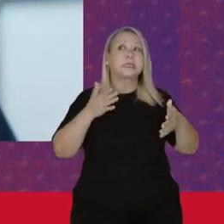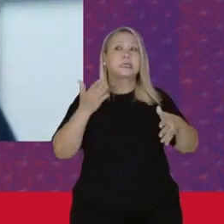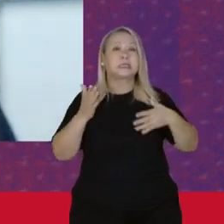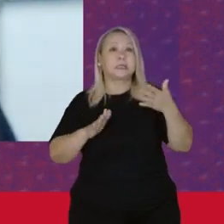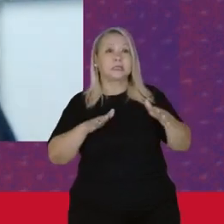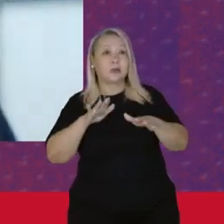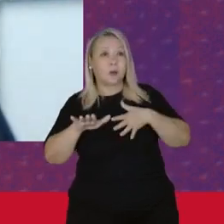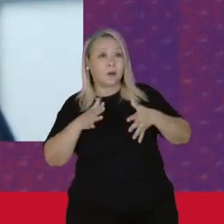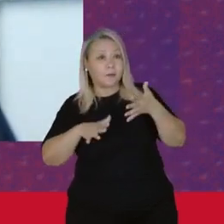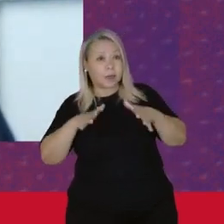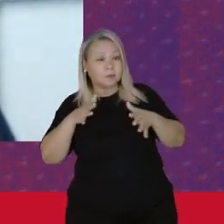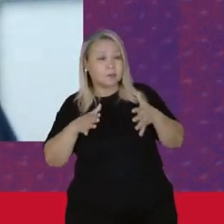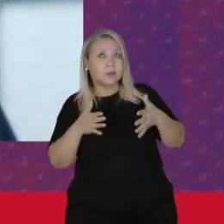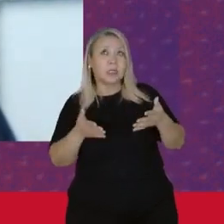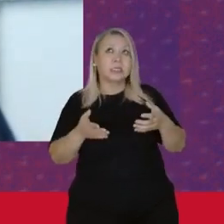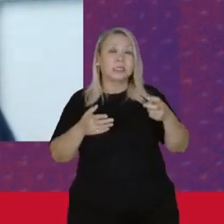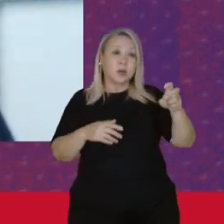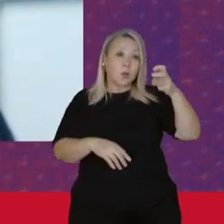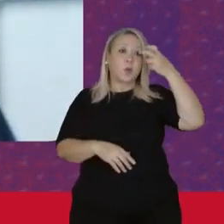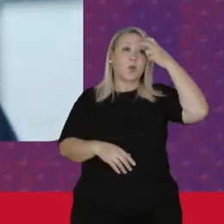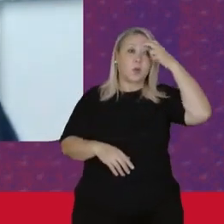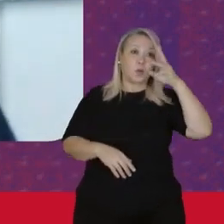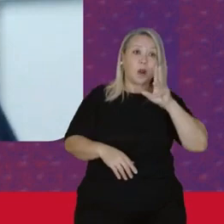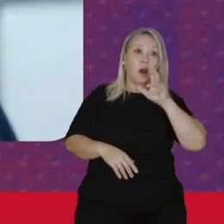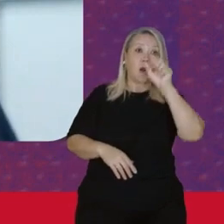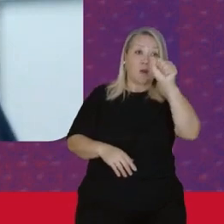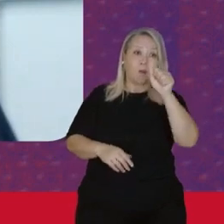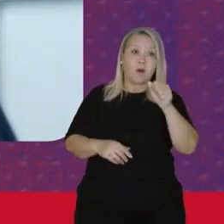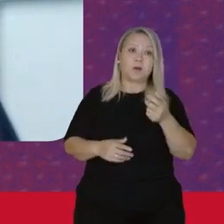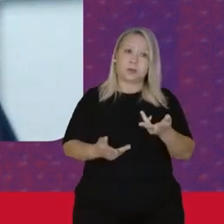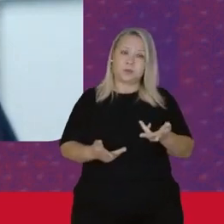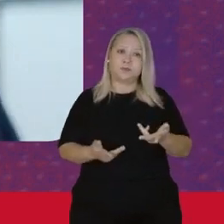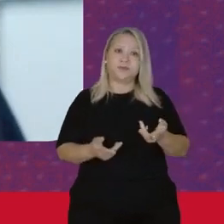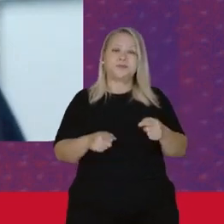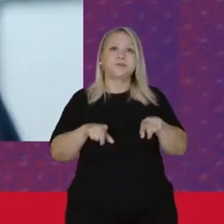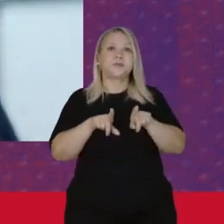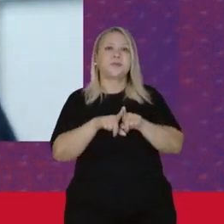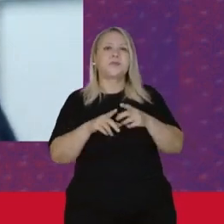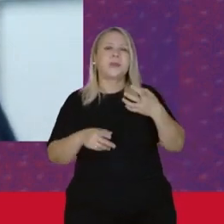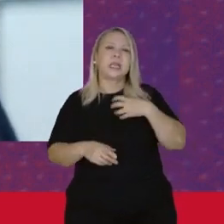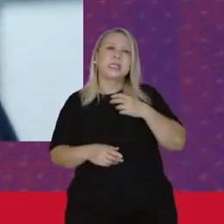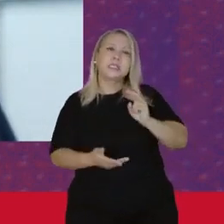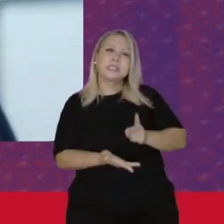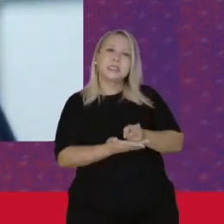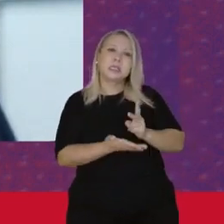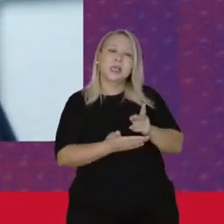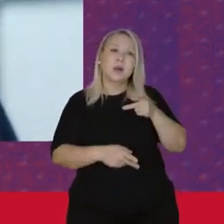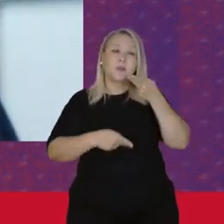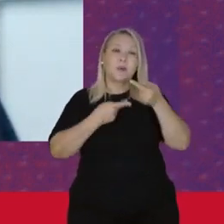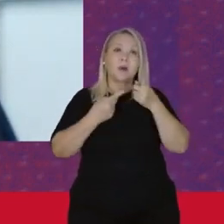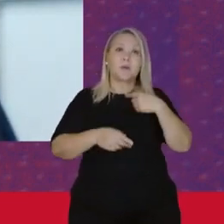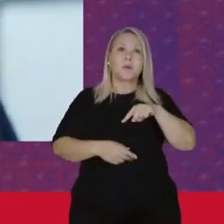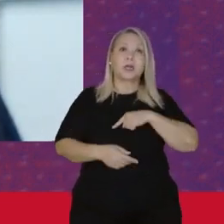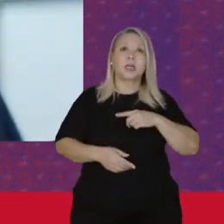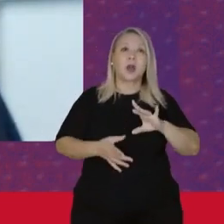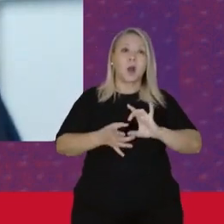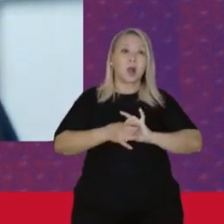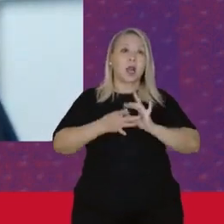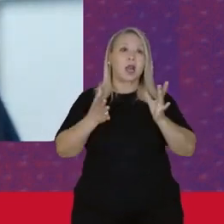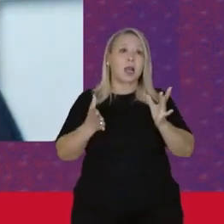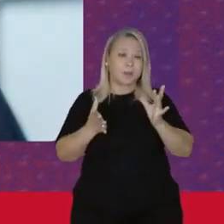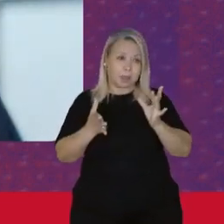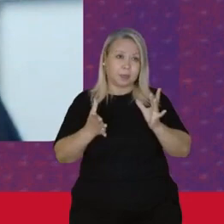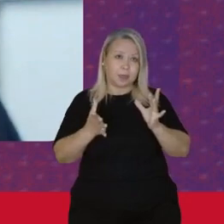também cultural muito forte, né? E eu sempre falo assim, que para nós nos